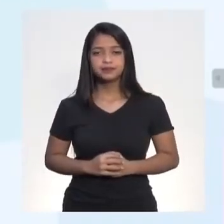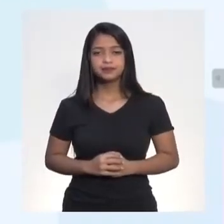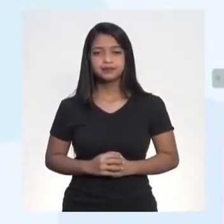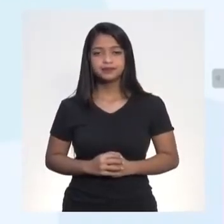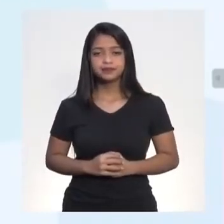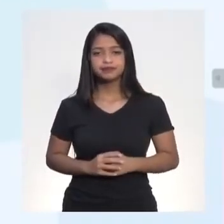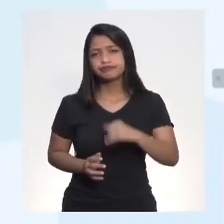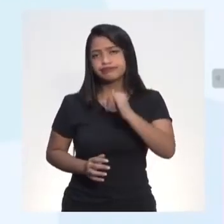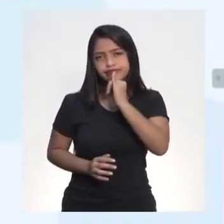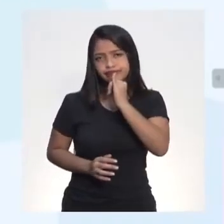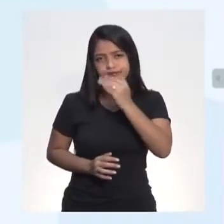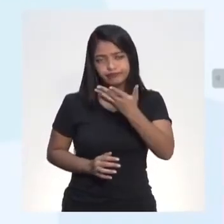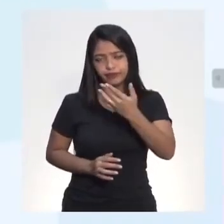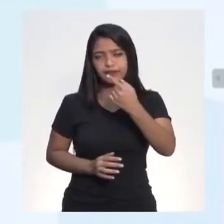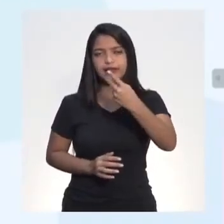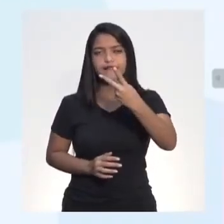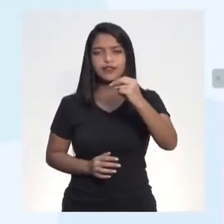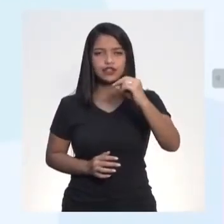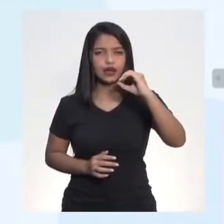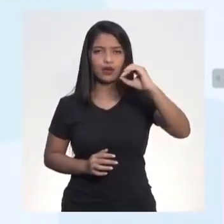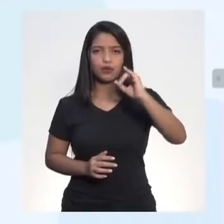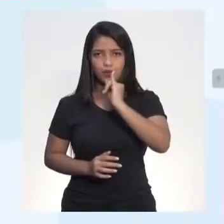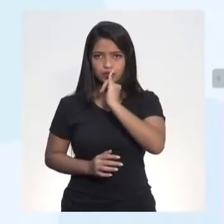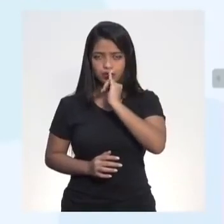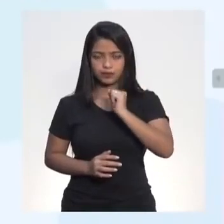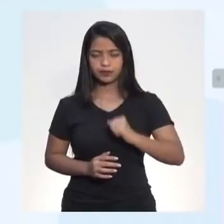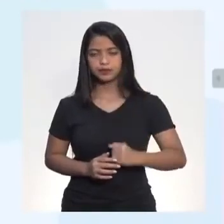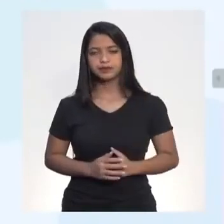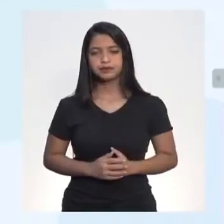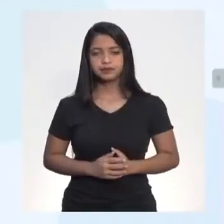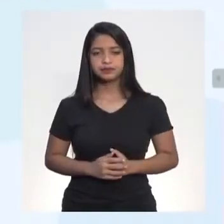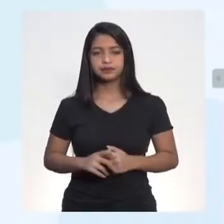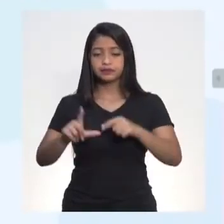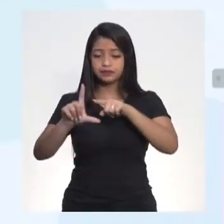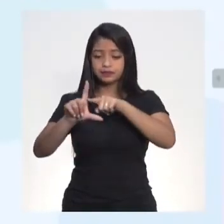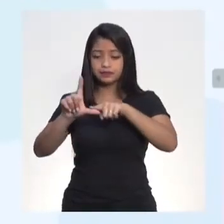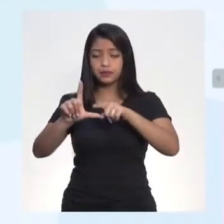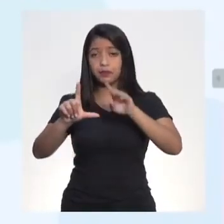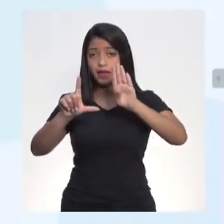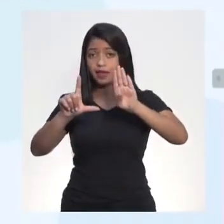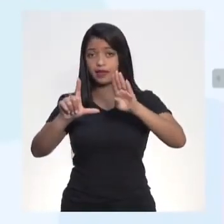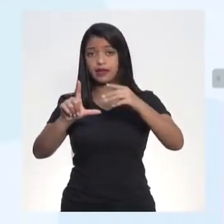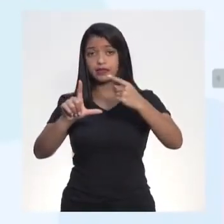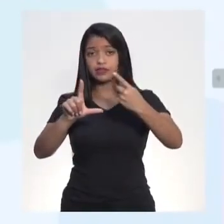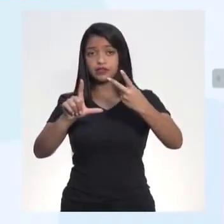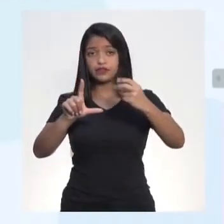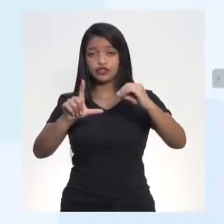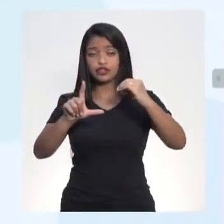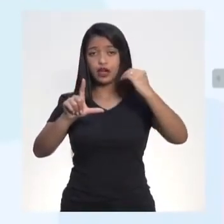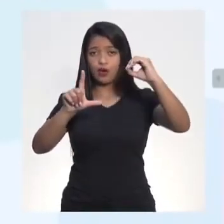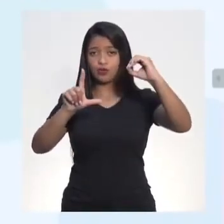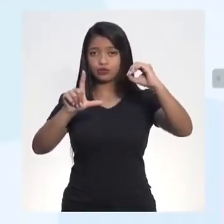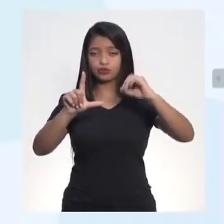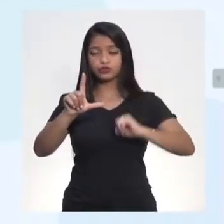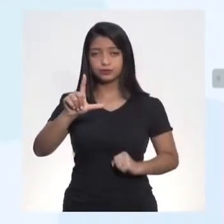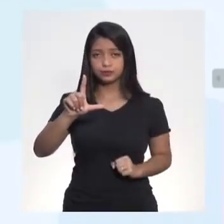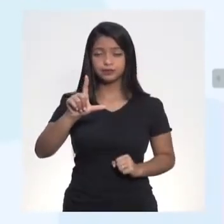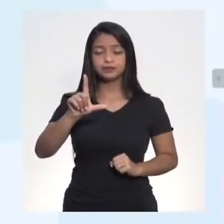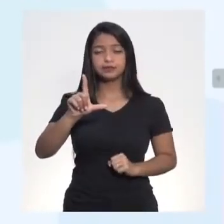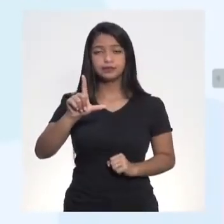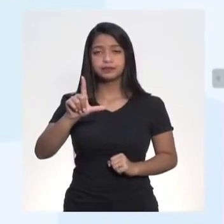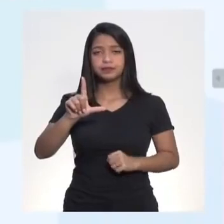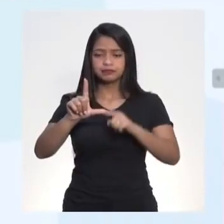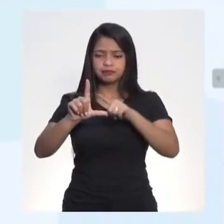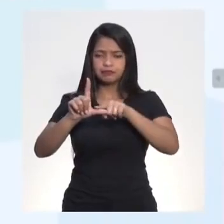ó, 120 graus, por exemplo. O B é 120 graus. Se o B é 120, eu posso